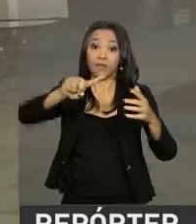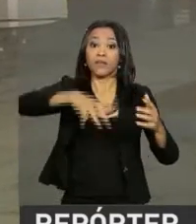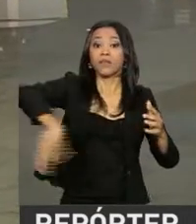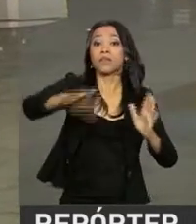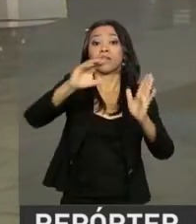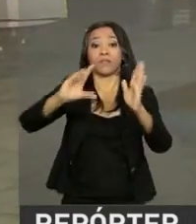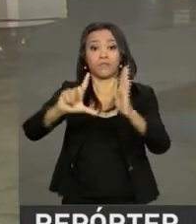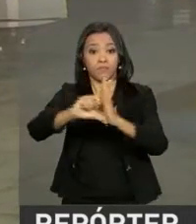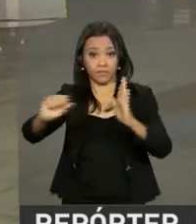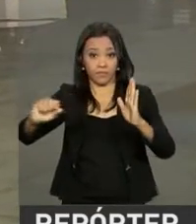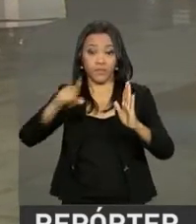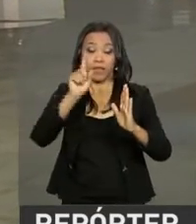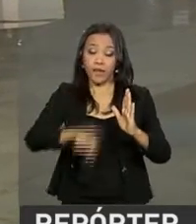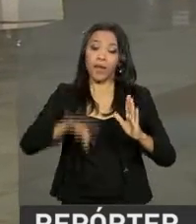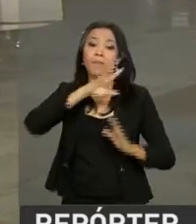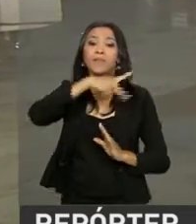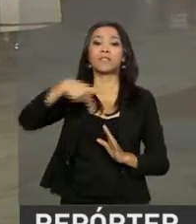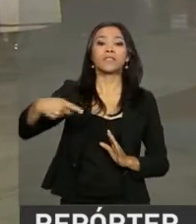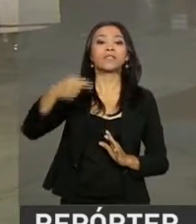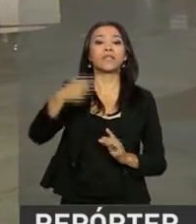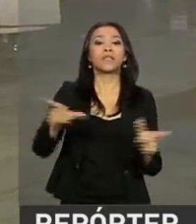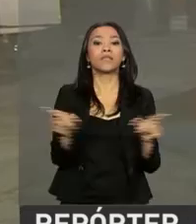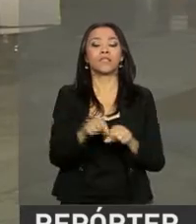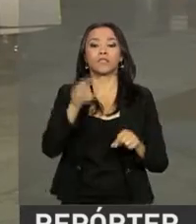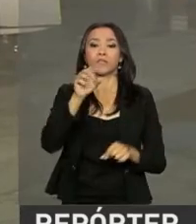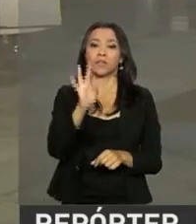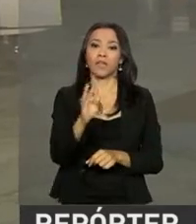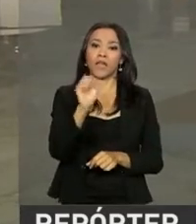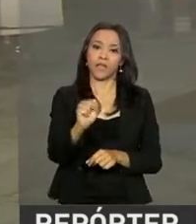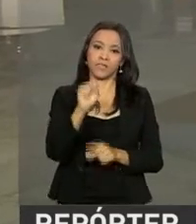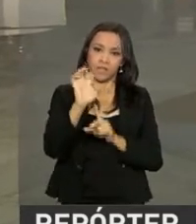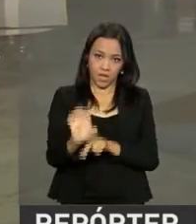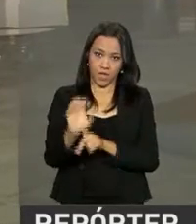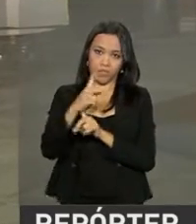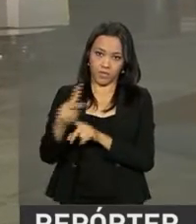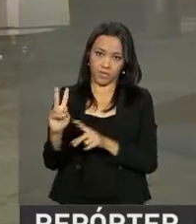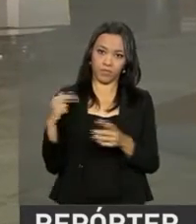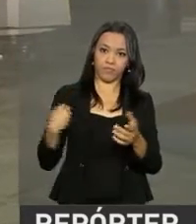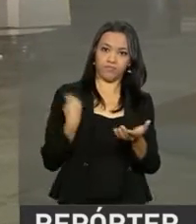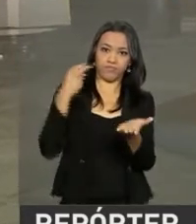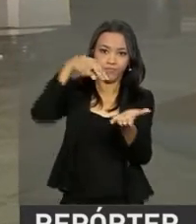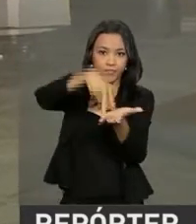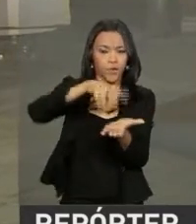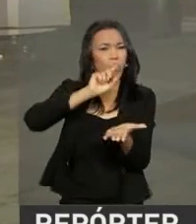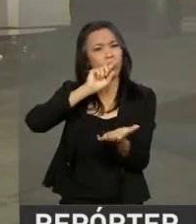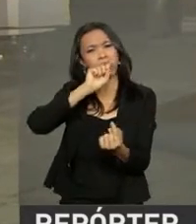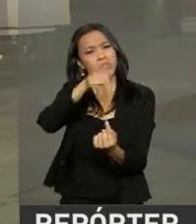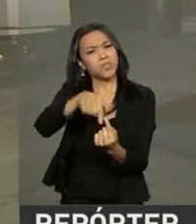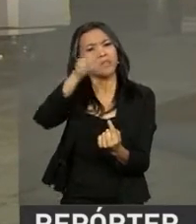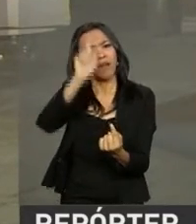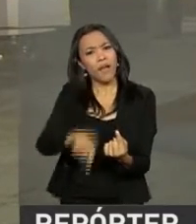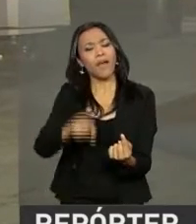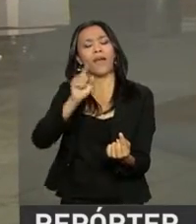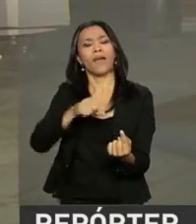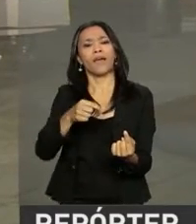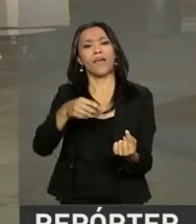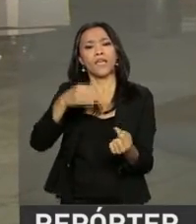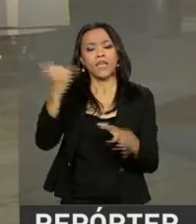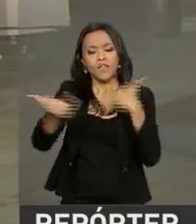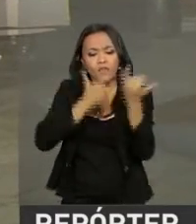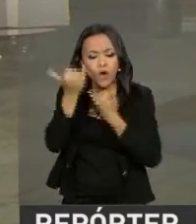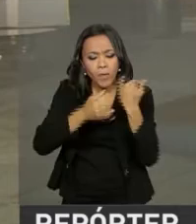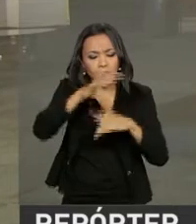ministro Gilmar Mendes, presidente do Tribunal Superior Eleitoral, o TSE. A iniciativa é para promover a integração, consulta